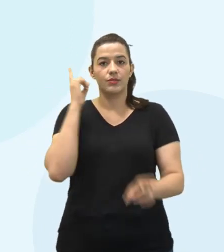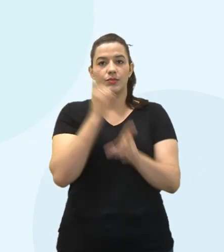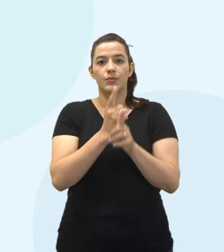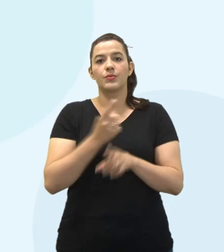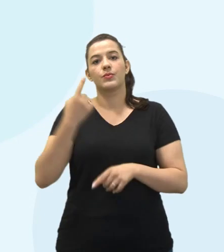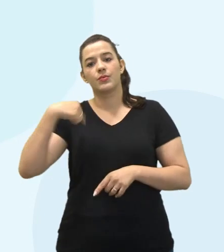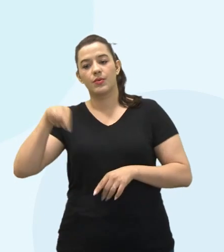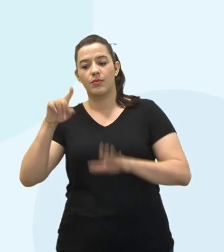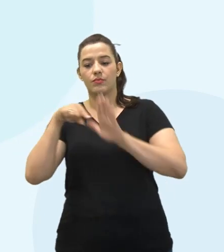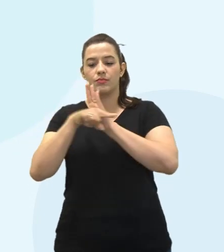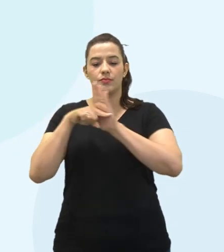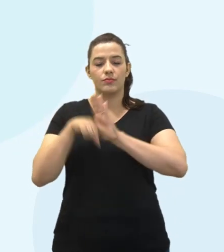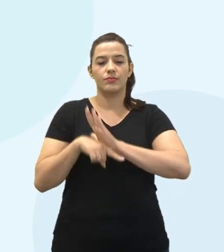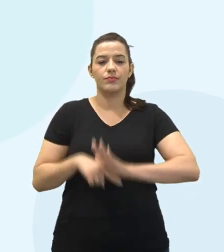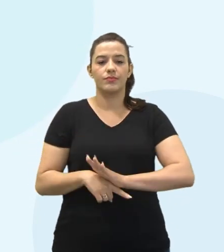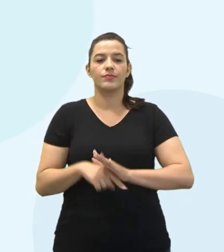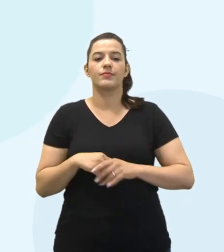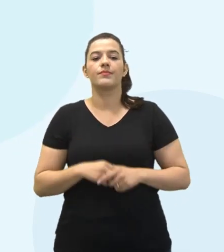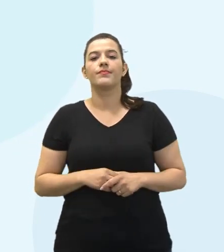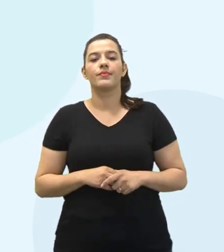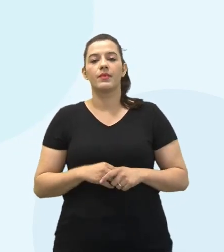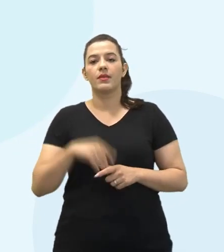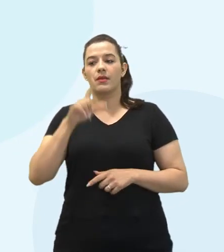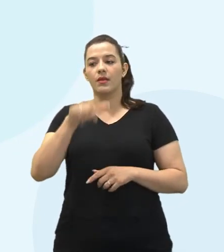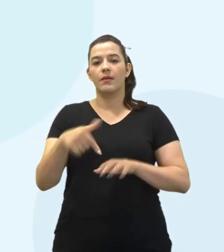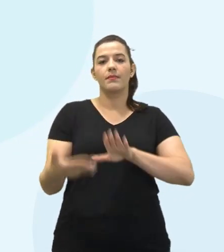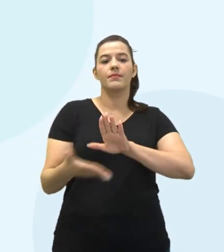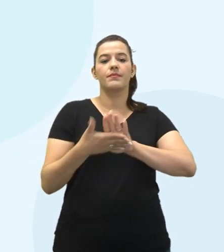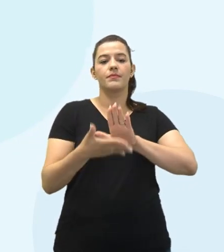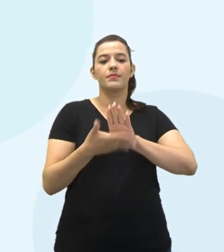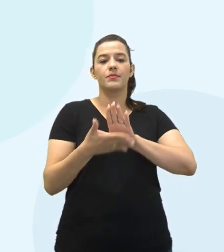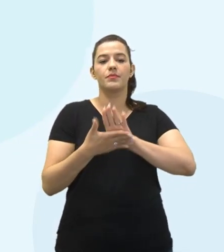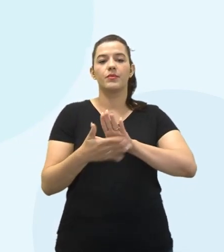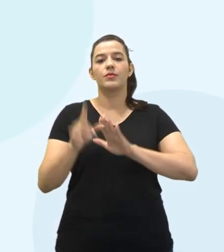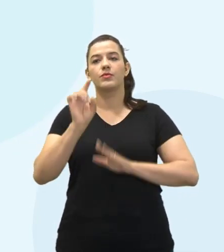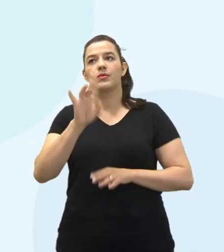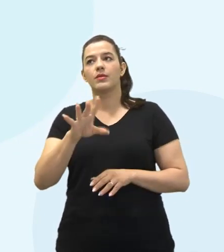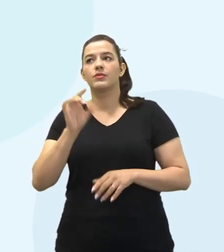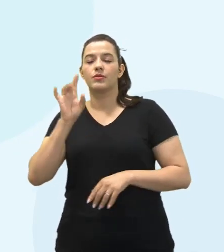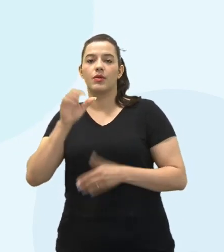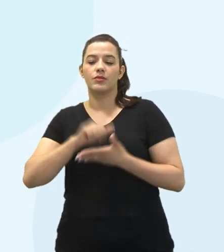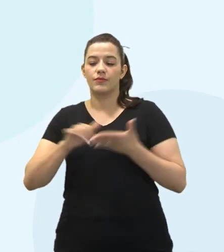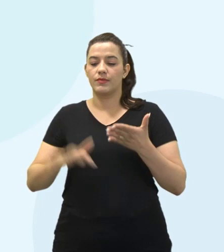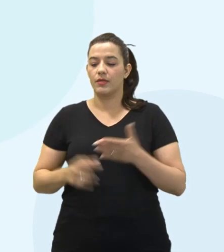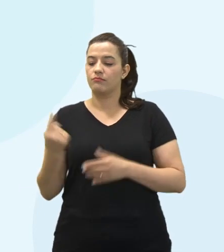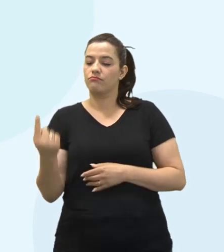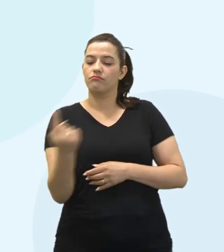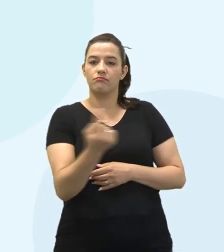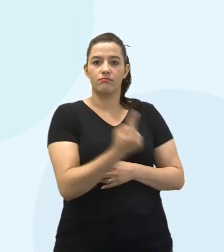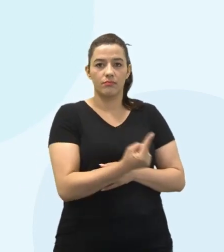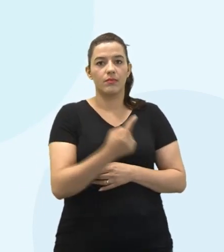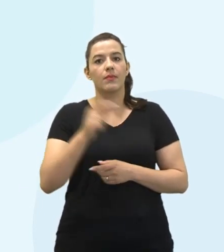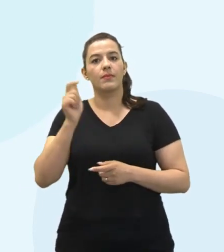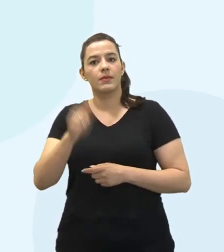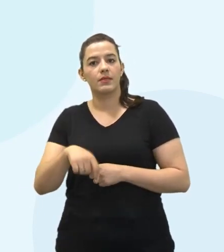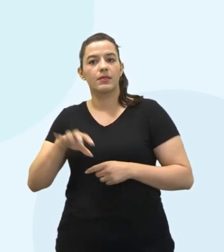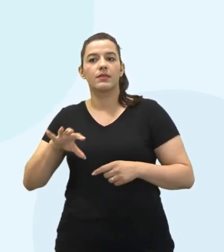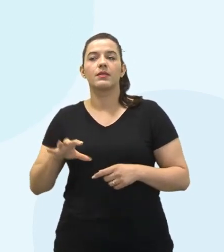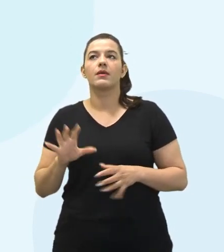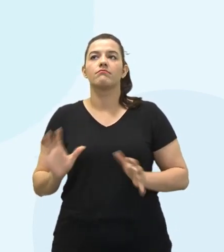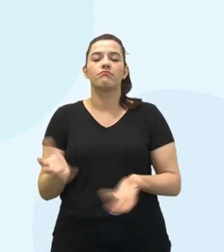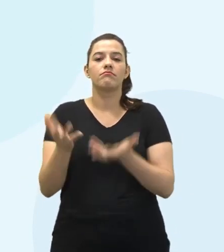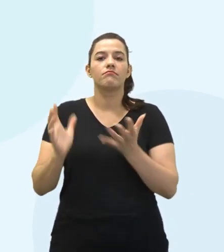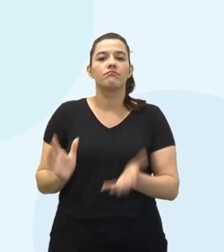comecinho lá no diagnóstico tá então aqui a proposta é não é gerar atividades individuais mas que elas possam